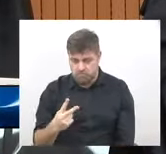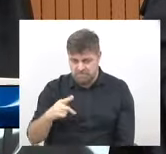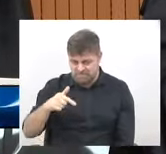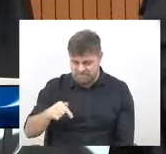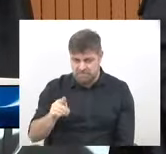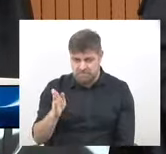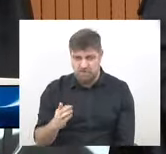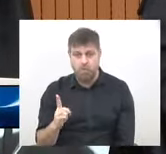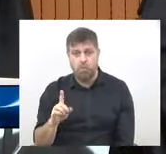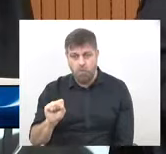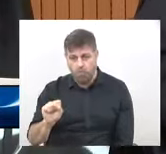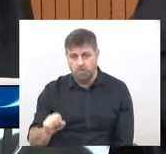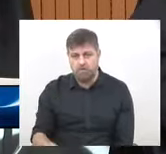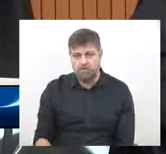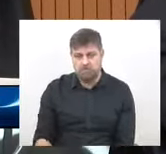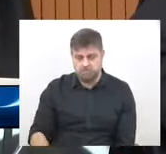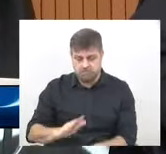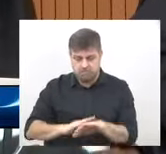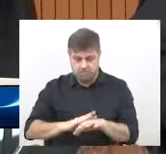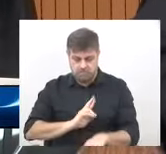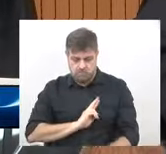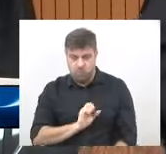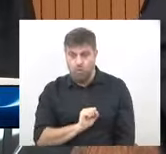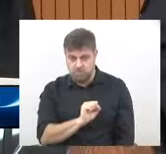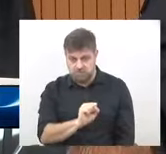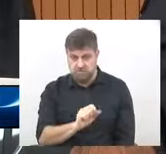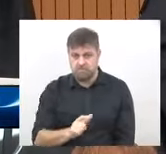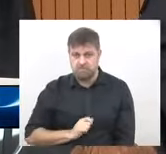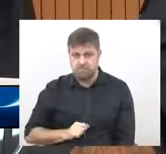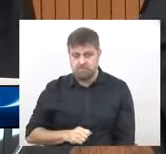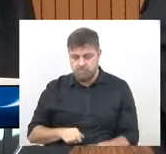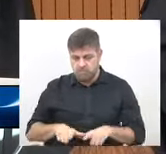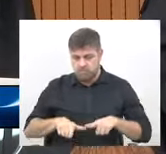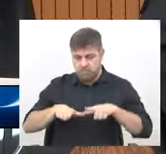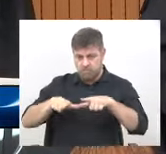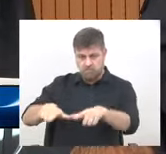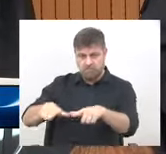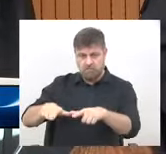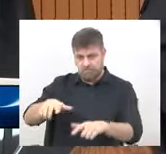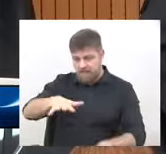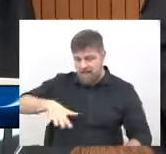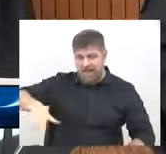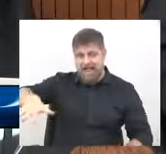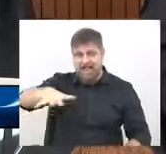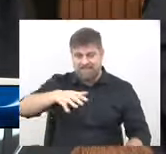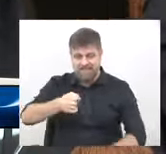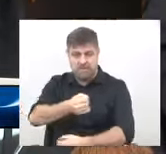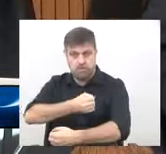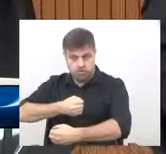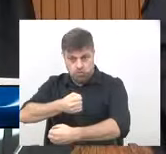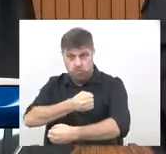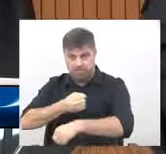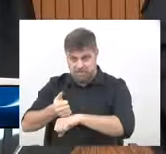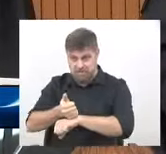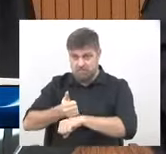processo 228460, de sua autoria, que concede o diploma de mérito gastronômico a